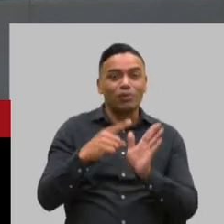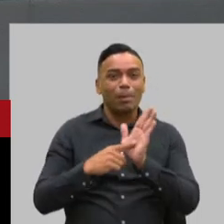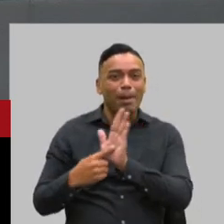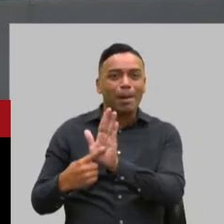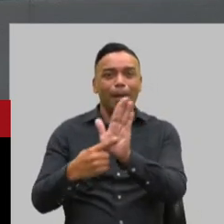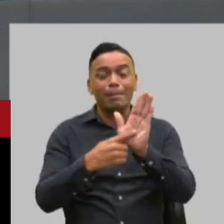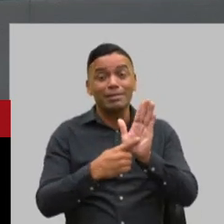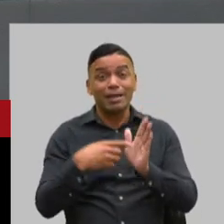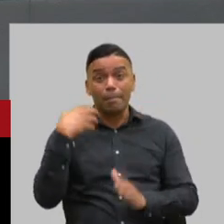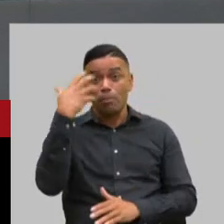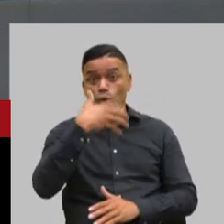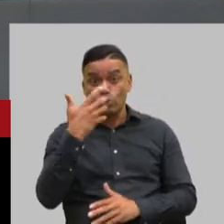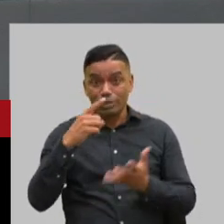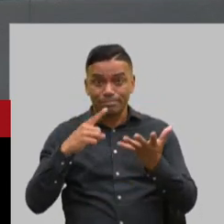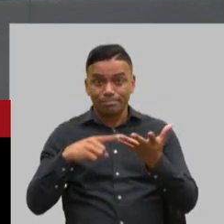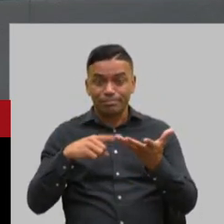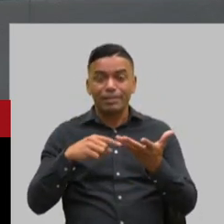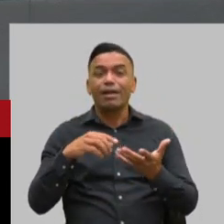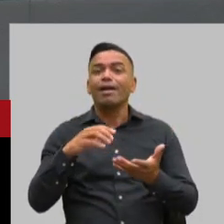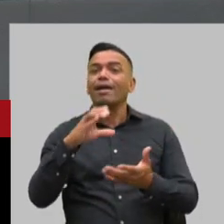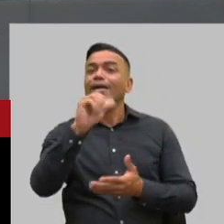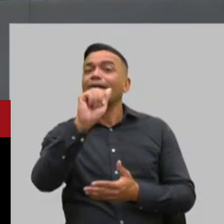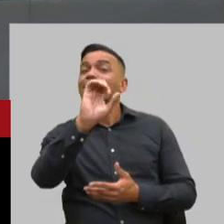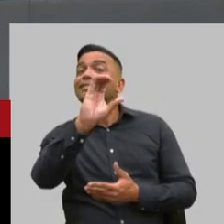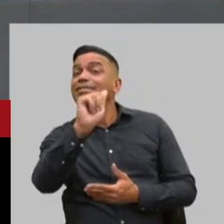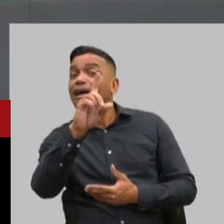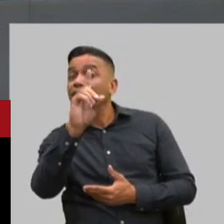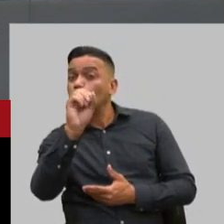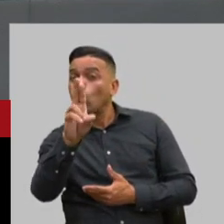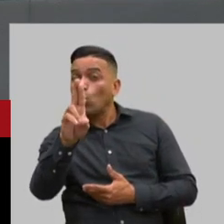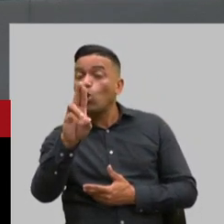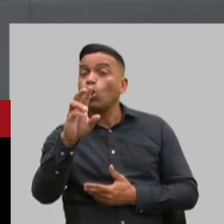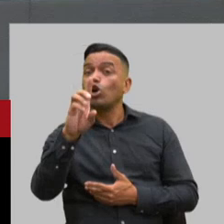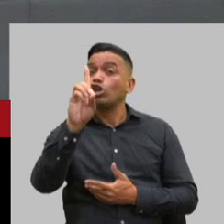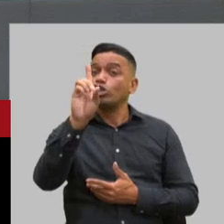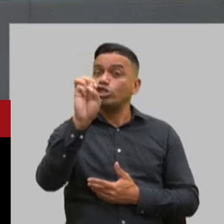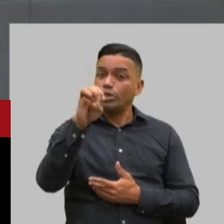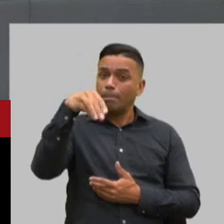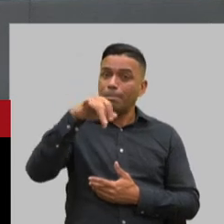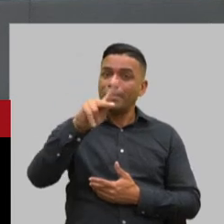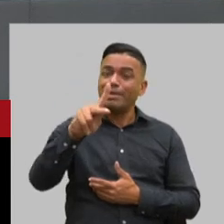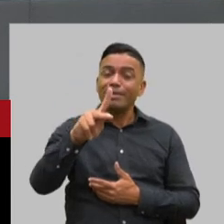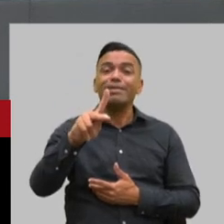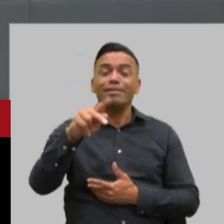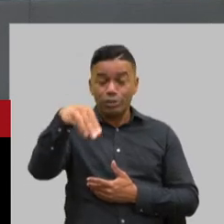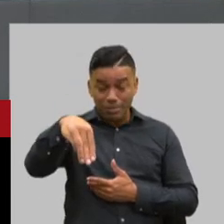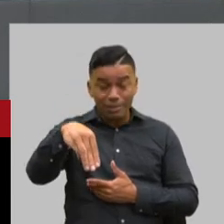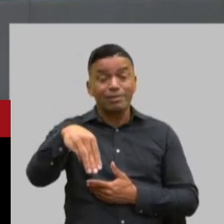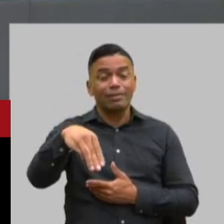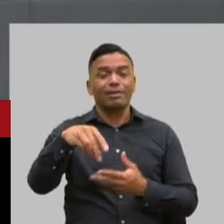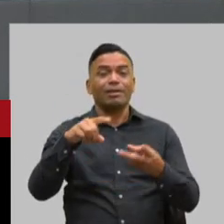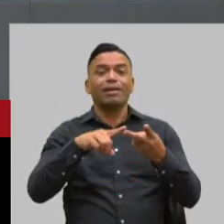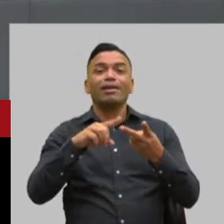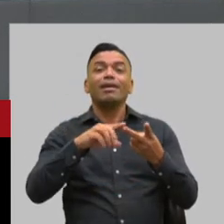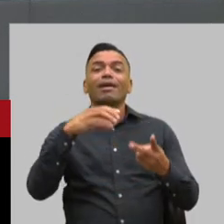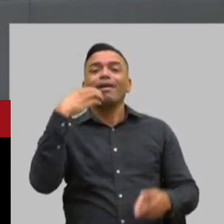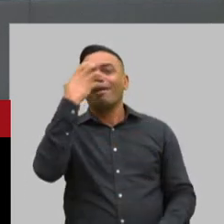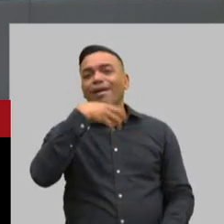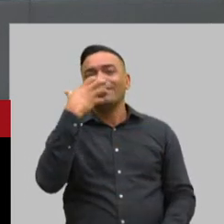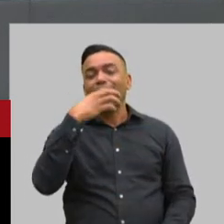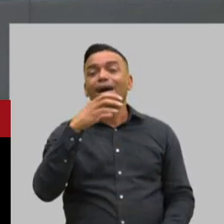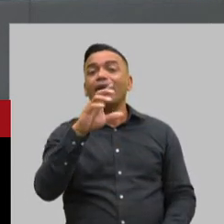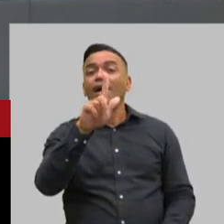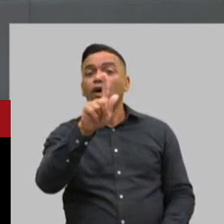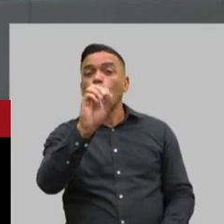seguintes músicas: Caçador de Mim, de Milton Nascimento, e Cantar, de Godofredo Guedes. Em seguida,